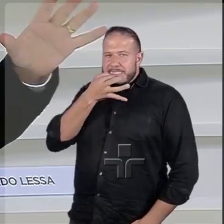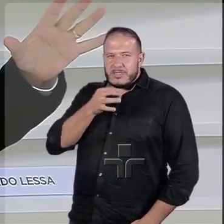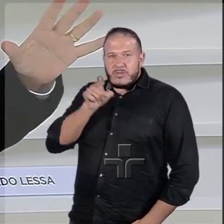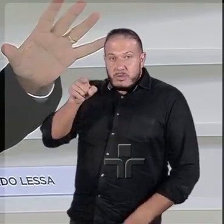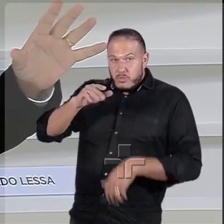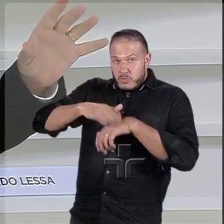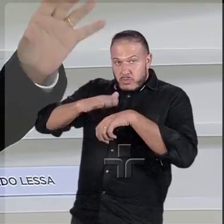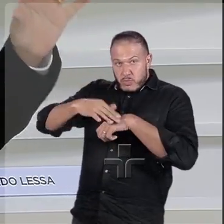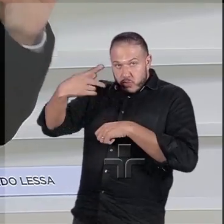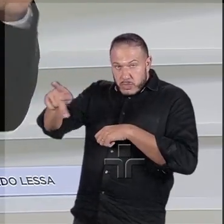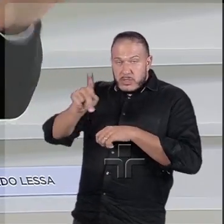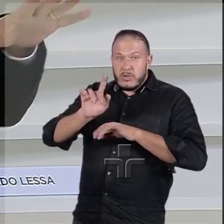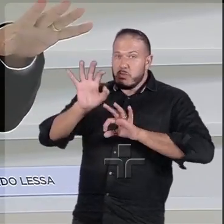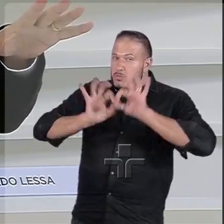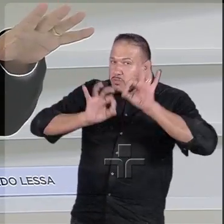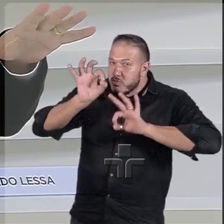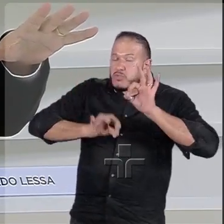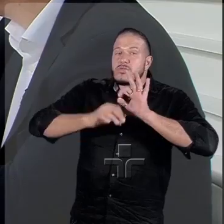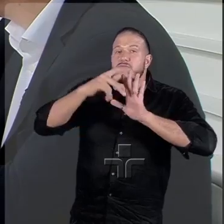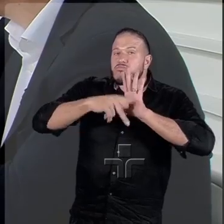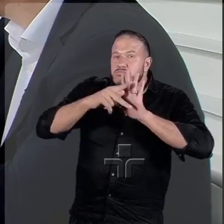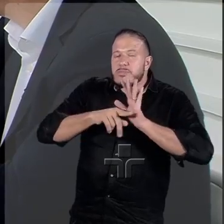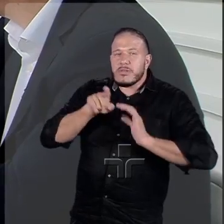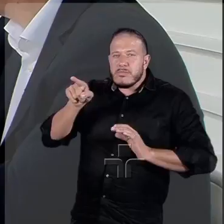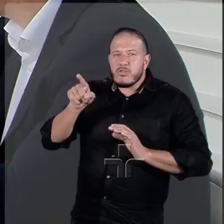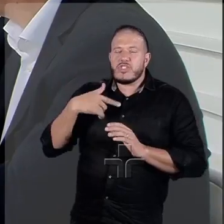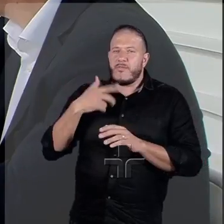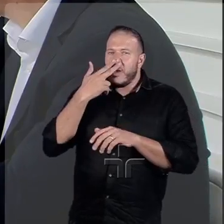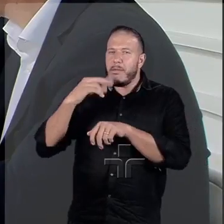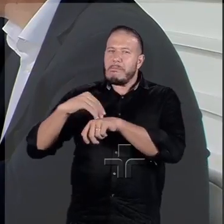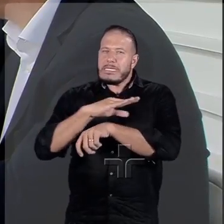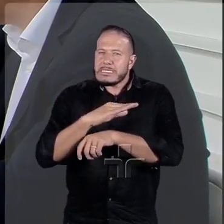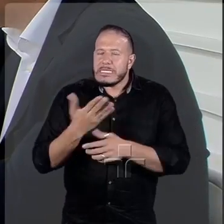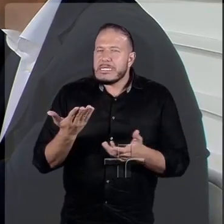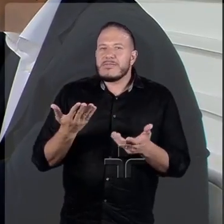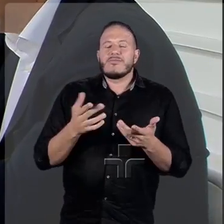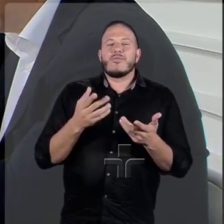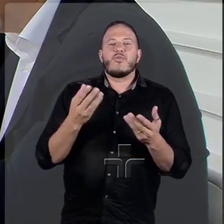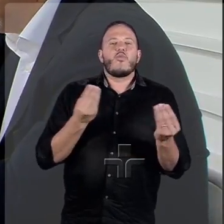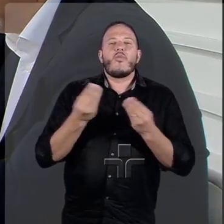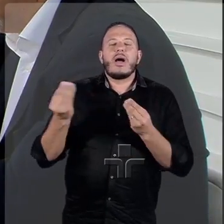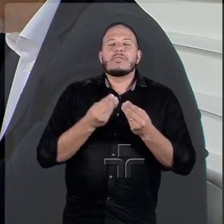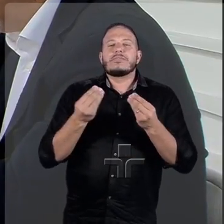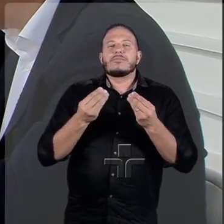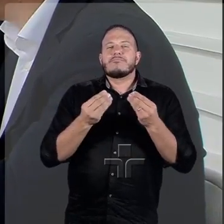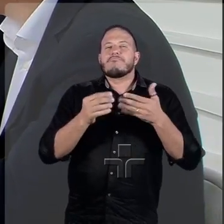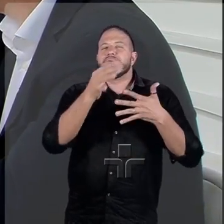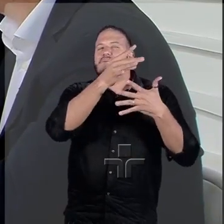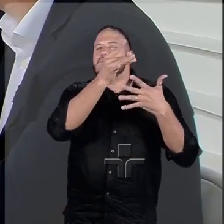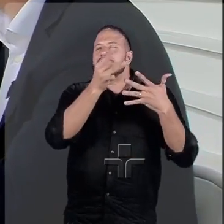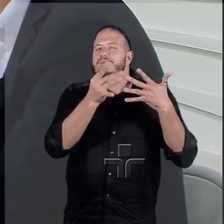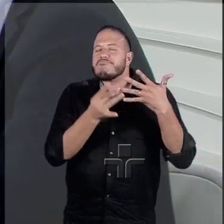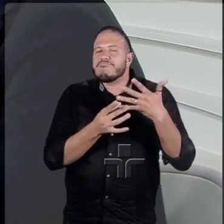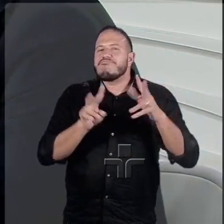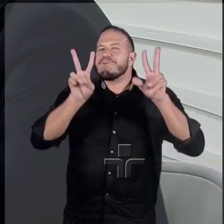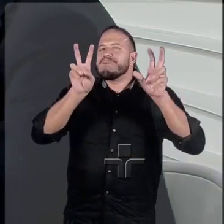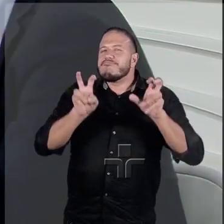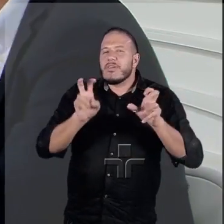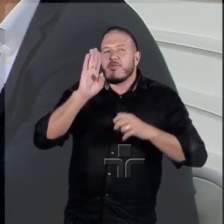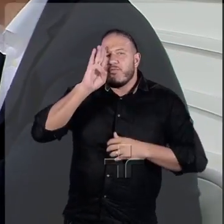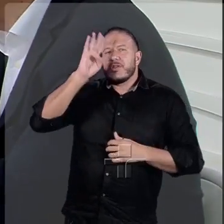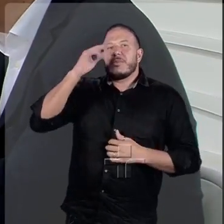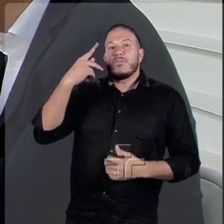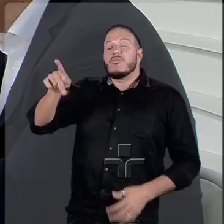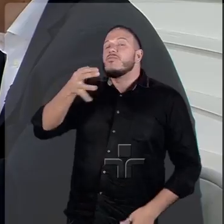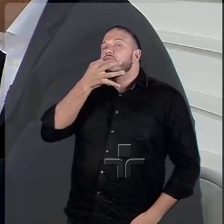seu projeto está no que foi vazado e quais pontos são fundamentais no seu ponto de